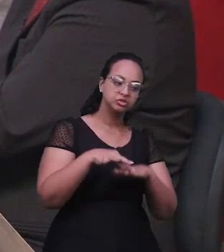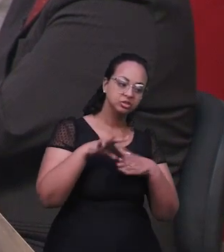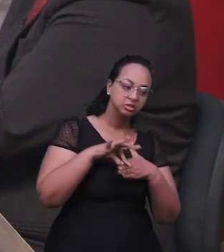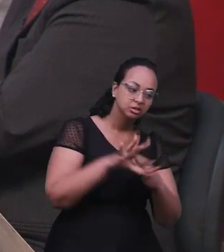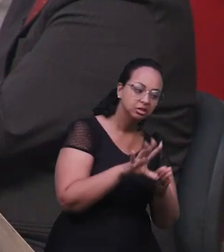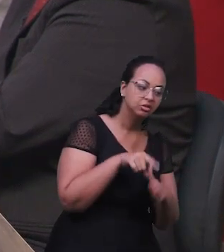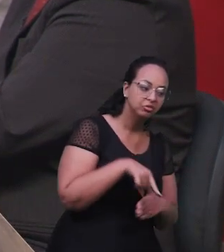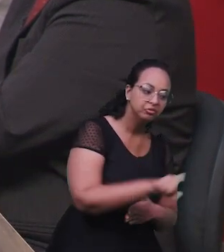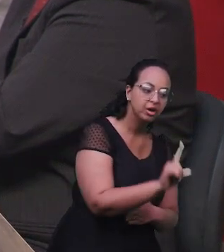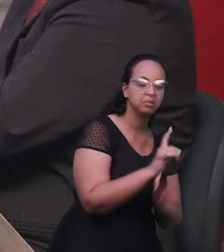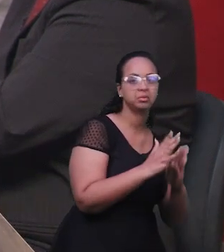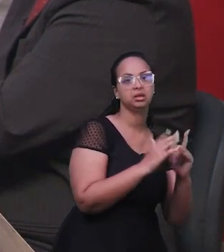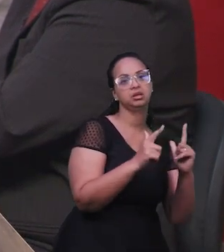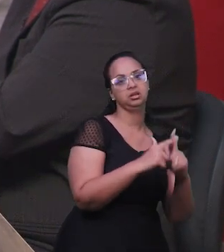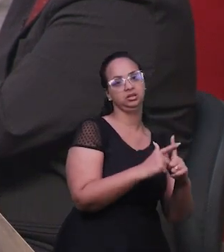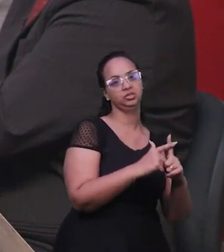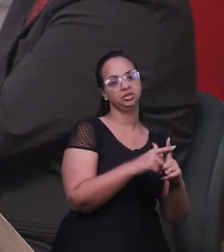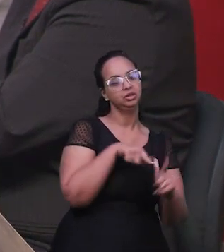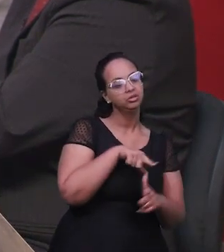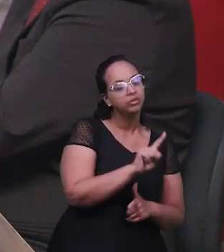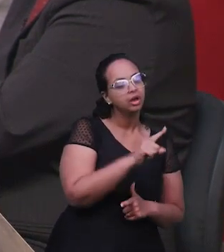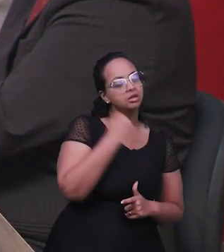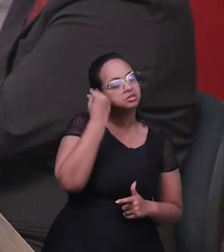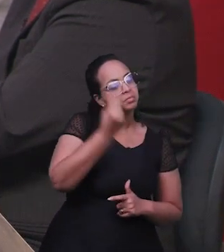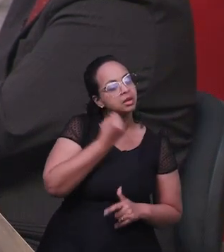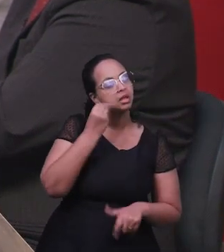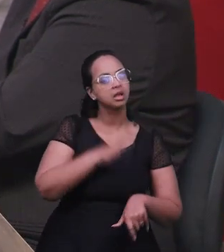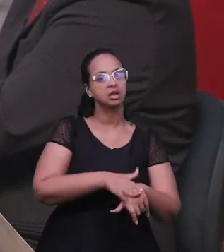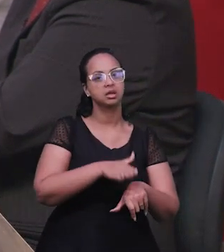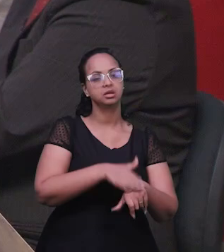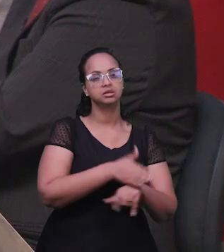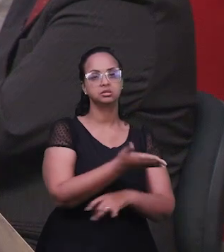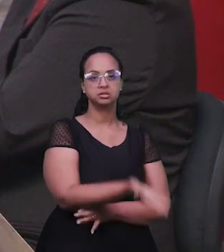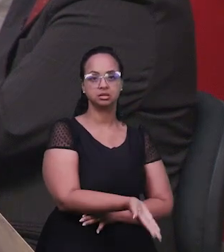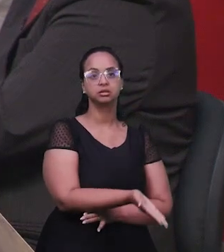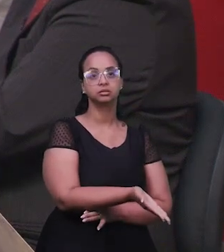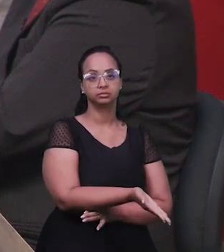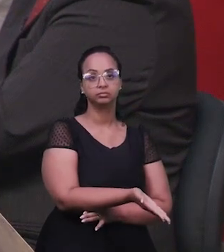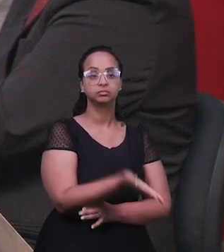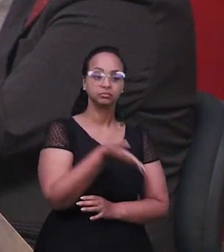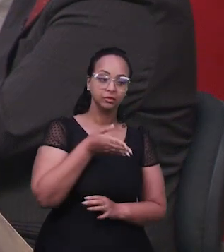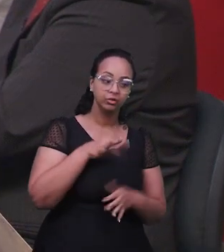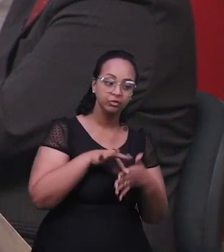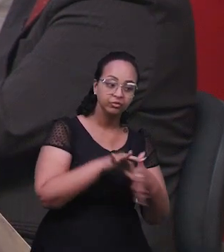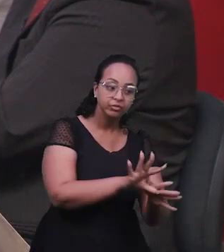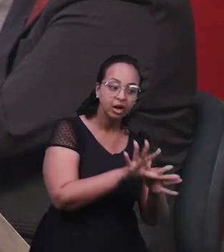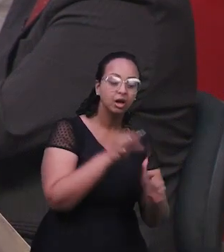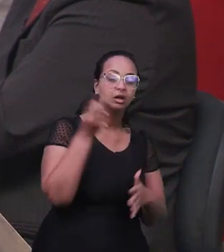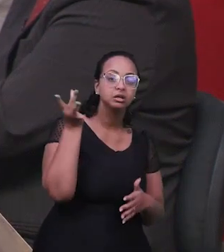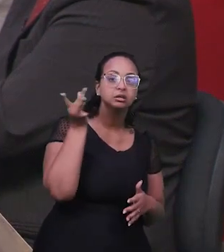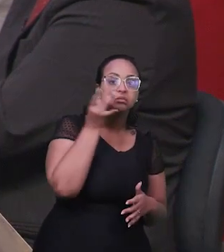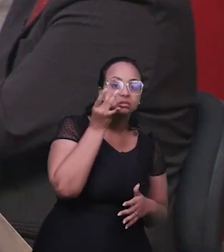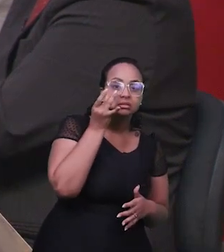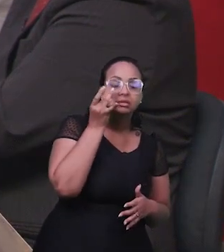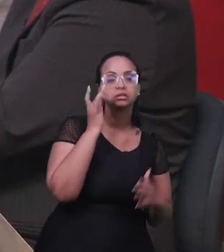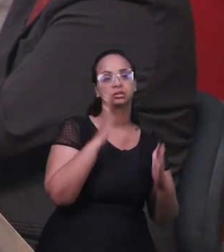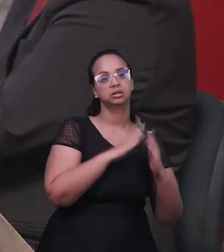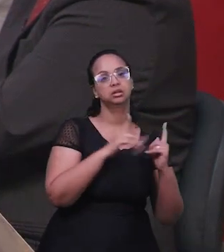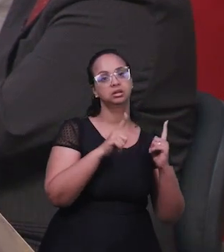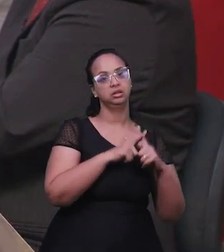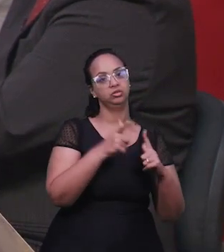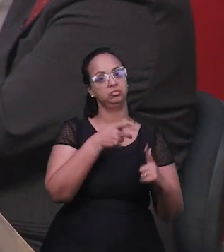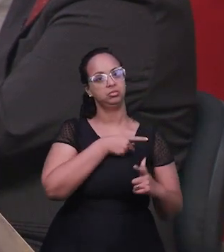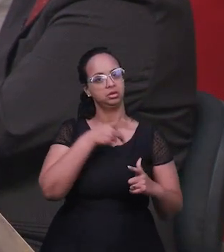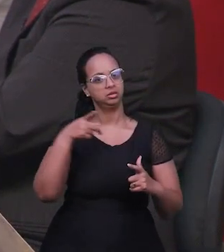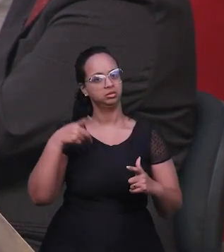ferramenta é levar a pessoa não só a viver uma experiência aqui, mas ela ter uma experiência lá na igreja, junto com o ministério